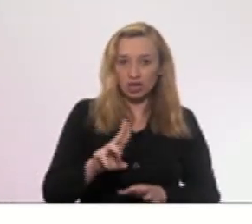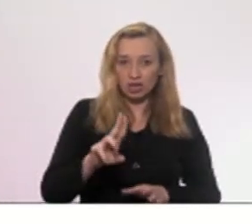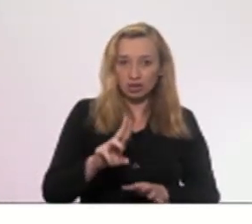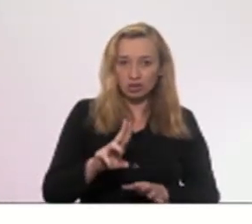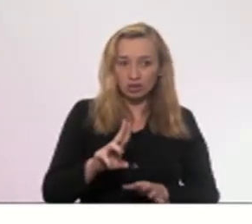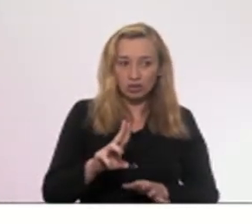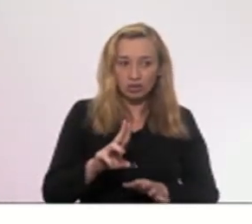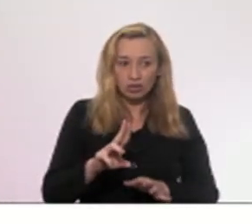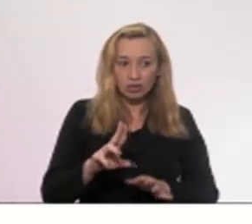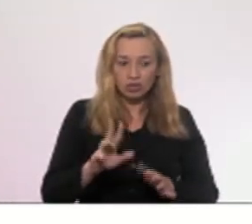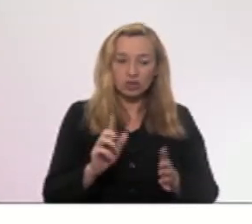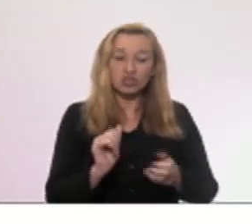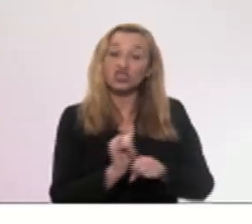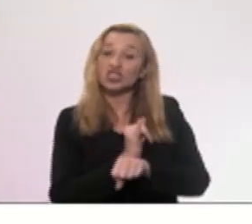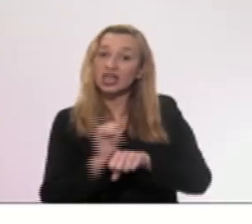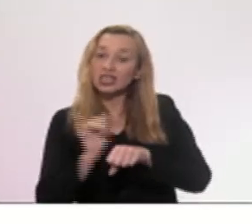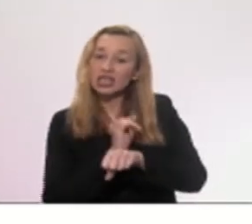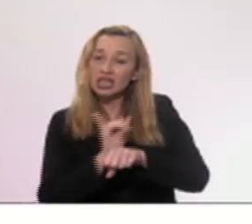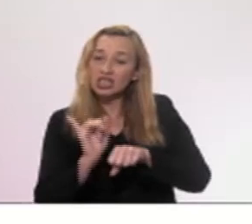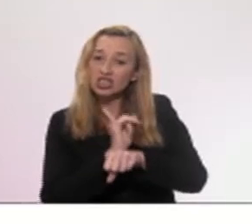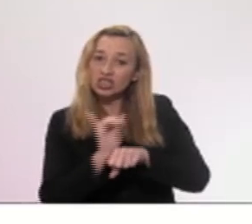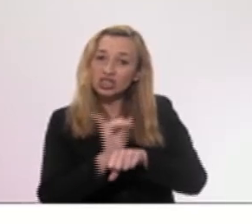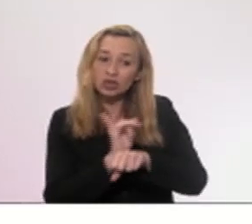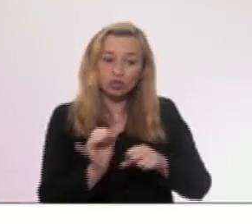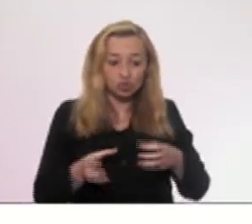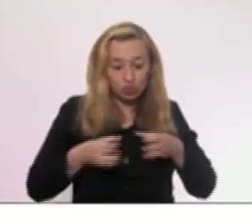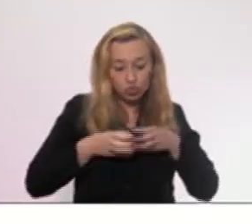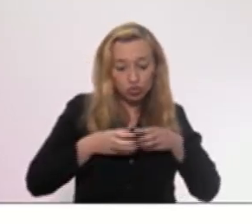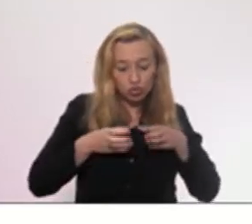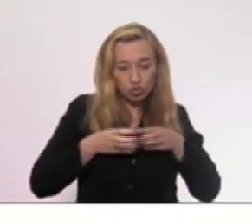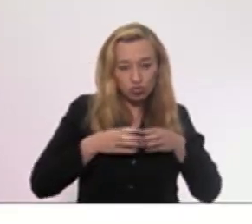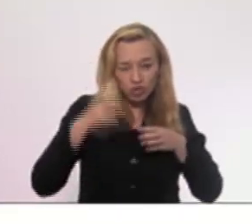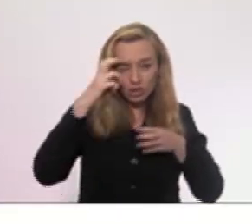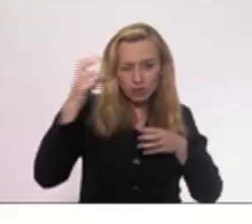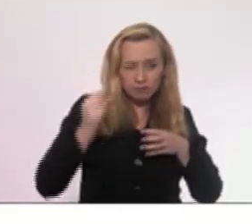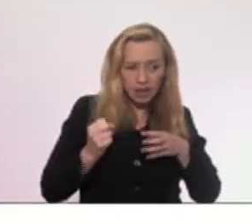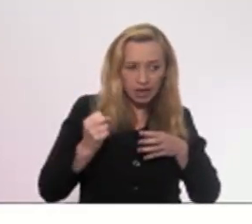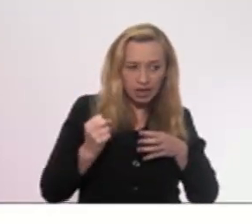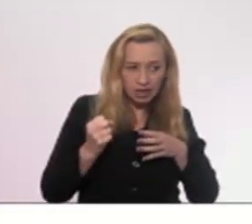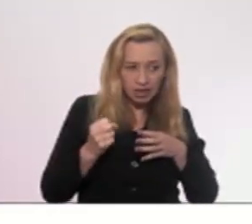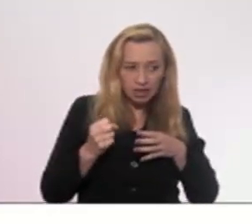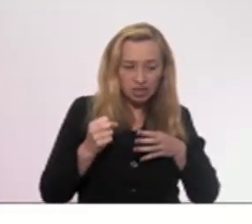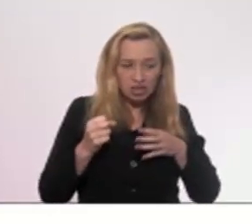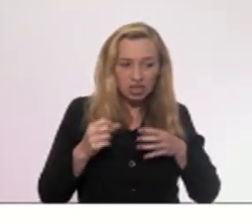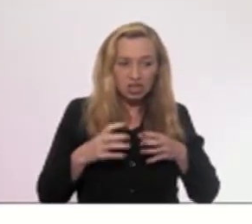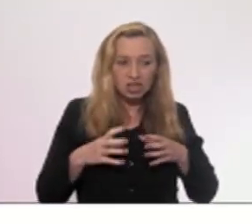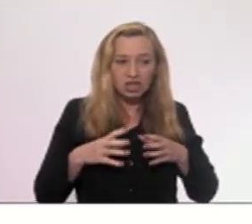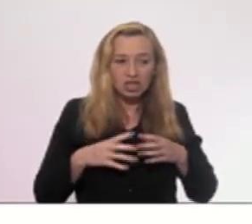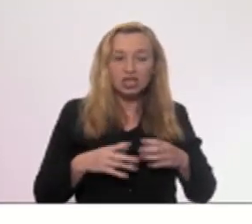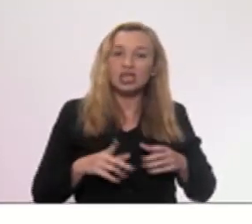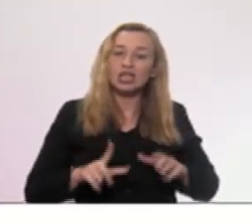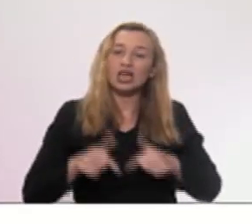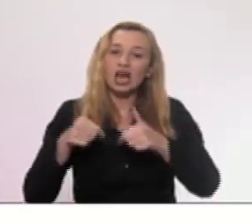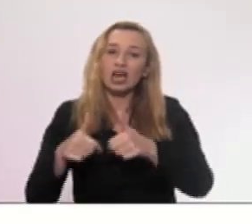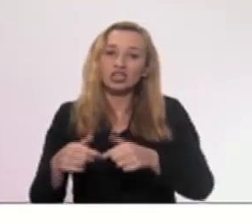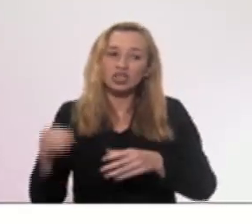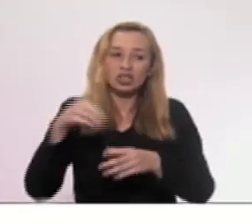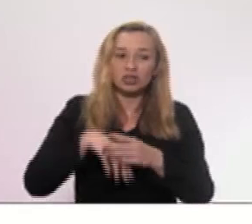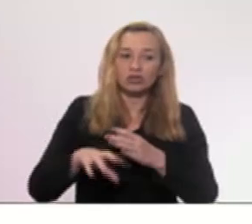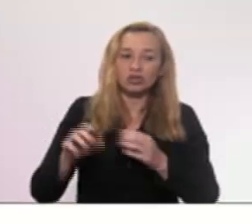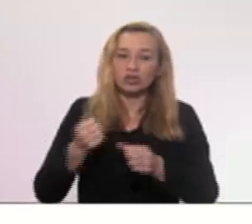manobra de uma minoria espertalhona que compõe o núcleo de muitas universidades federais do